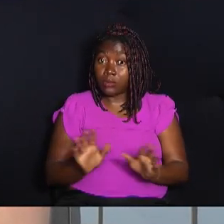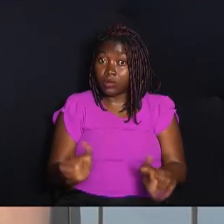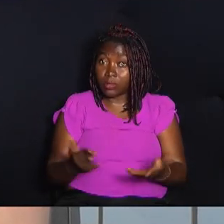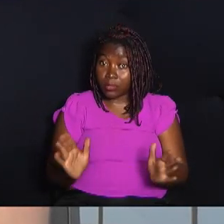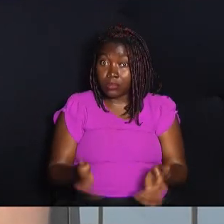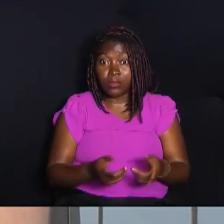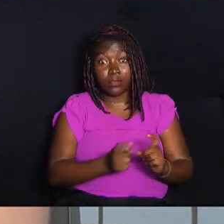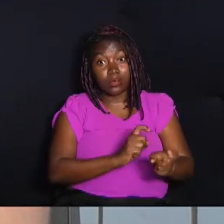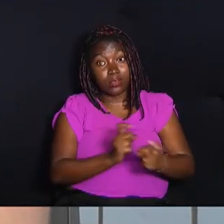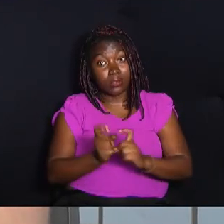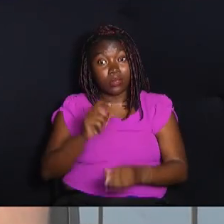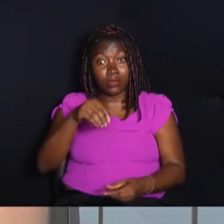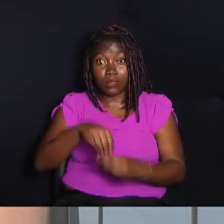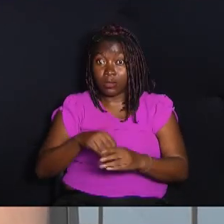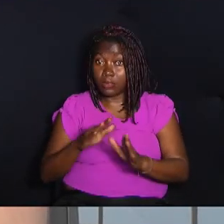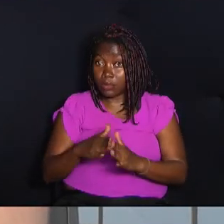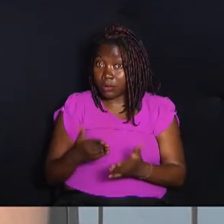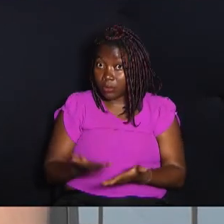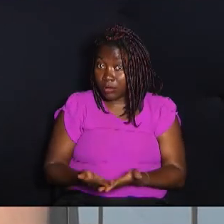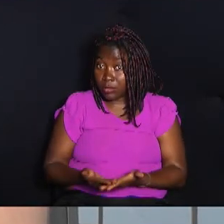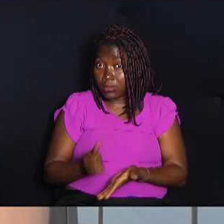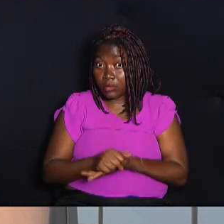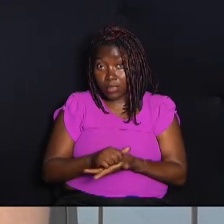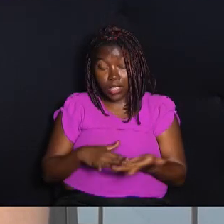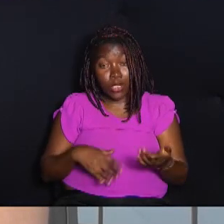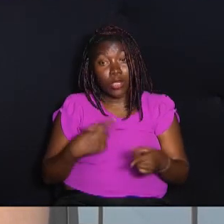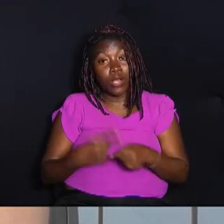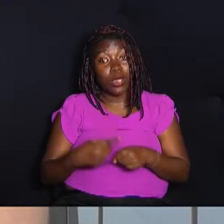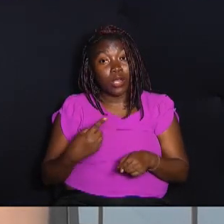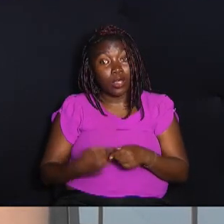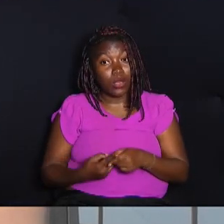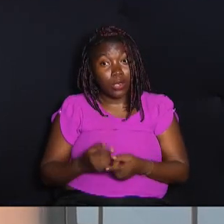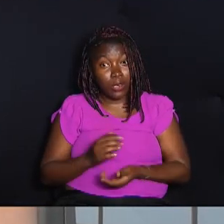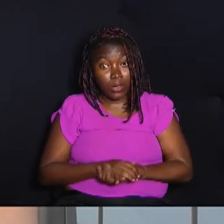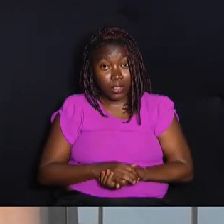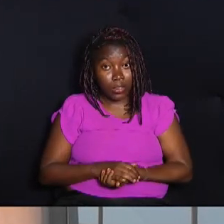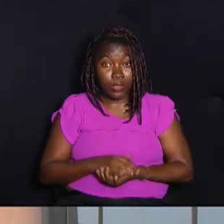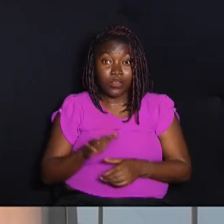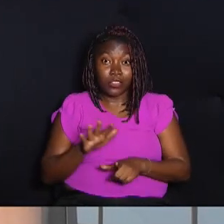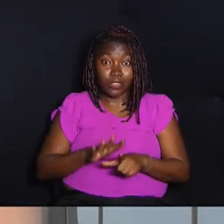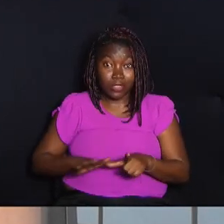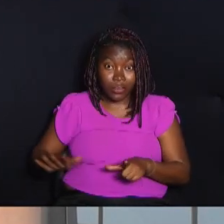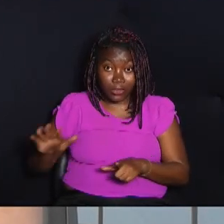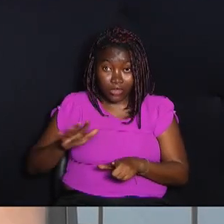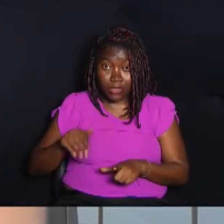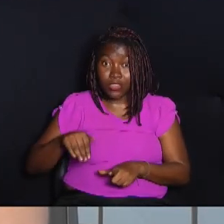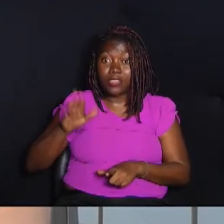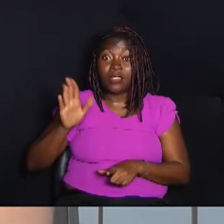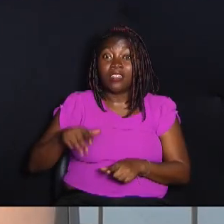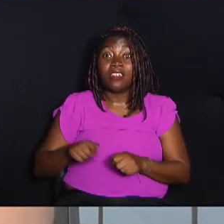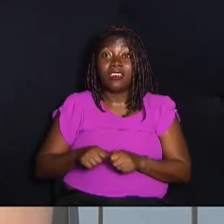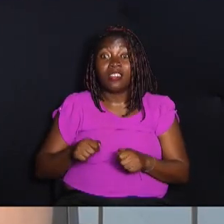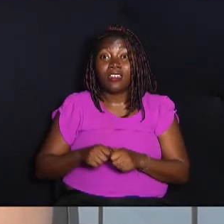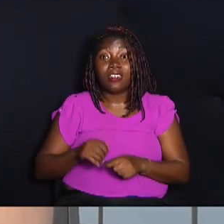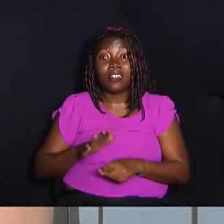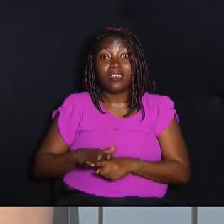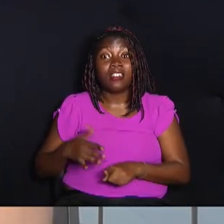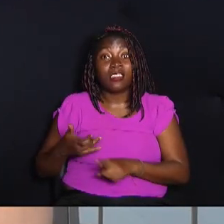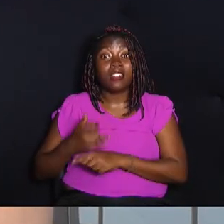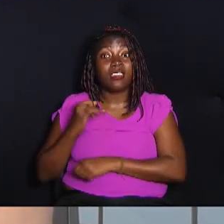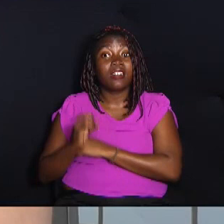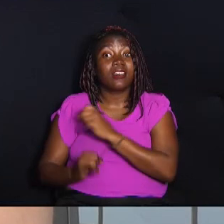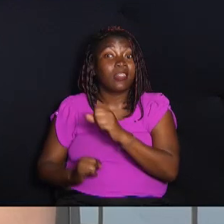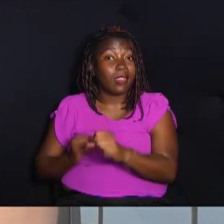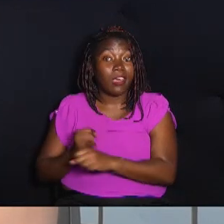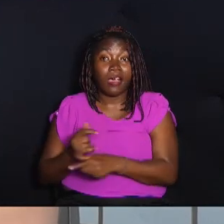debate dentro da escola, essas atividades, porque assim, no geral, quem faz o cyberbullying são jovens, na sua grande